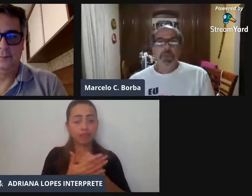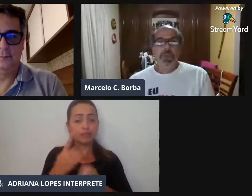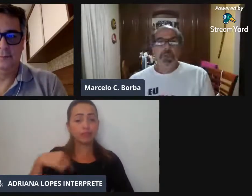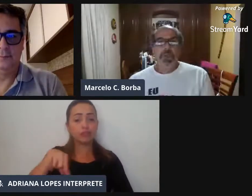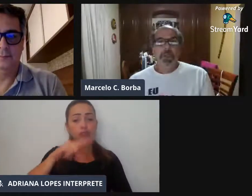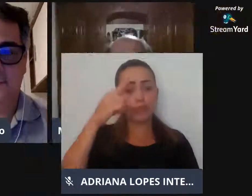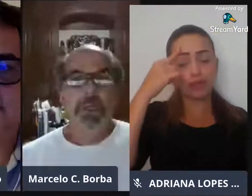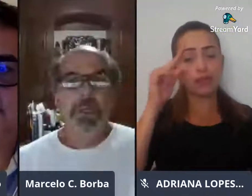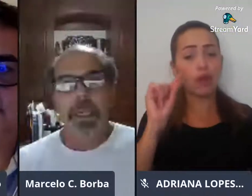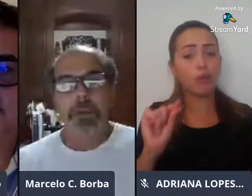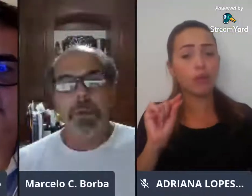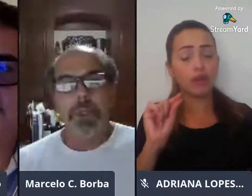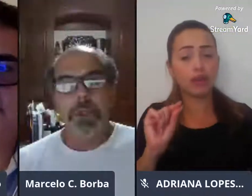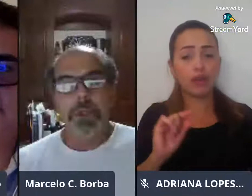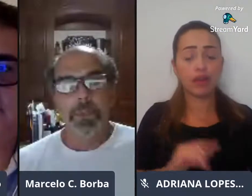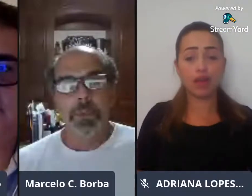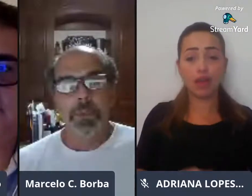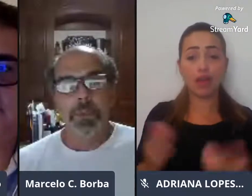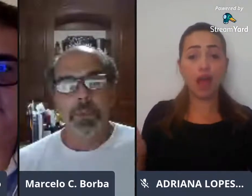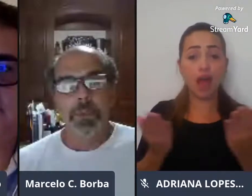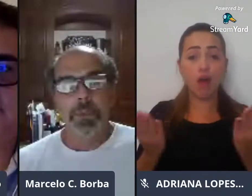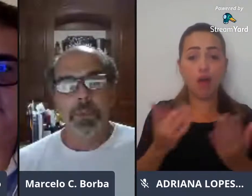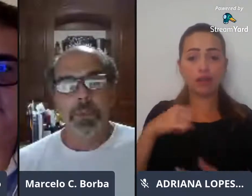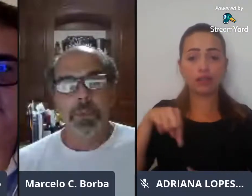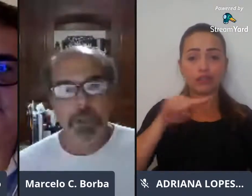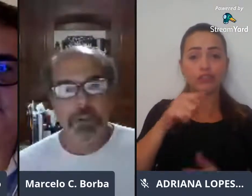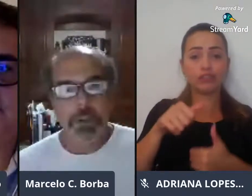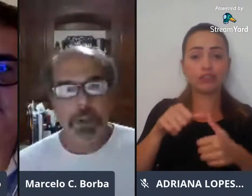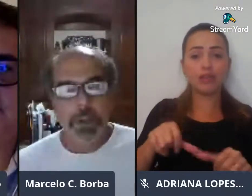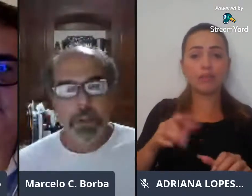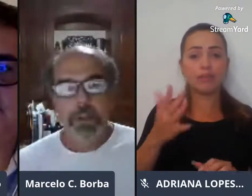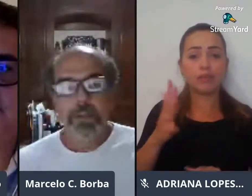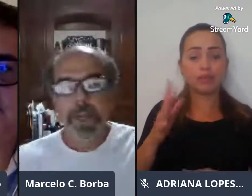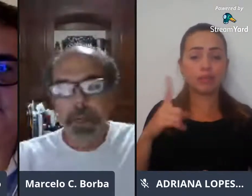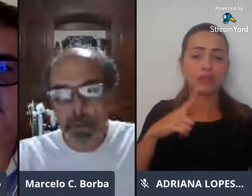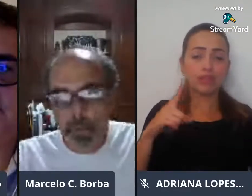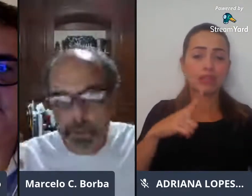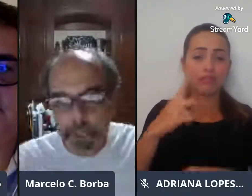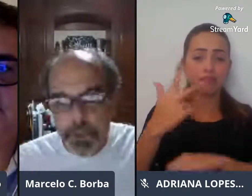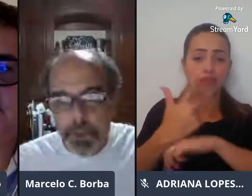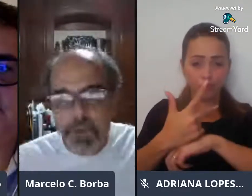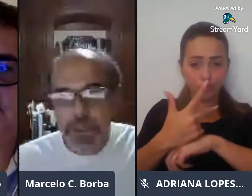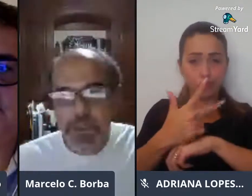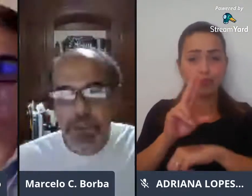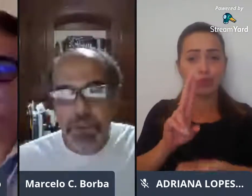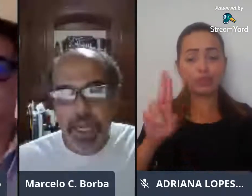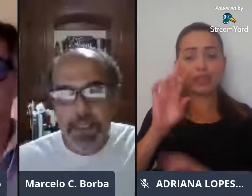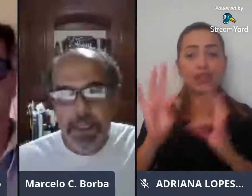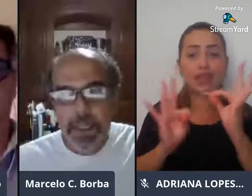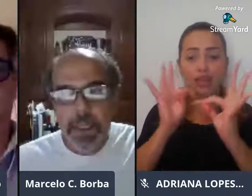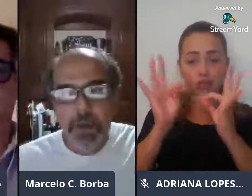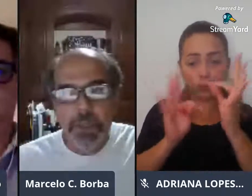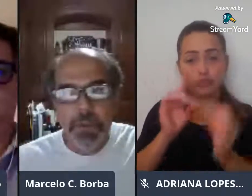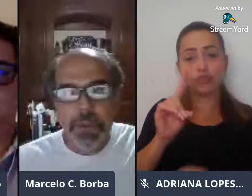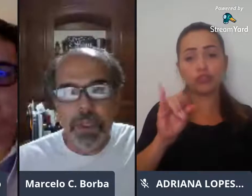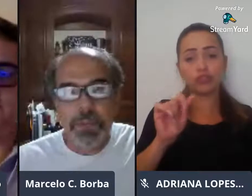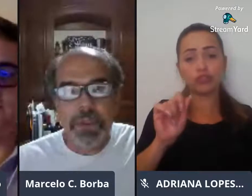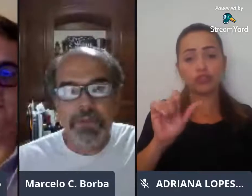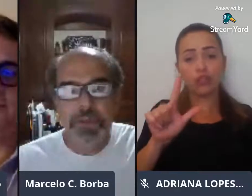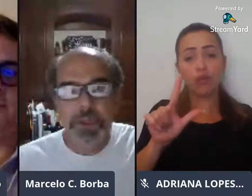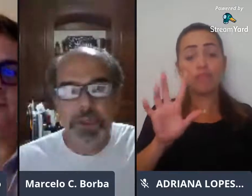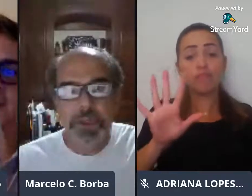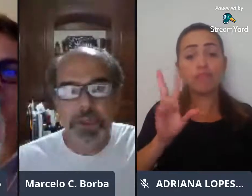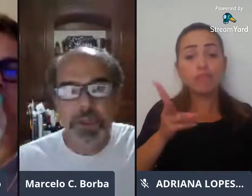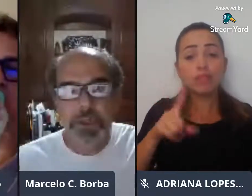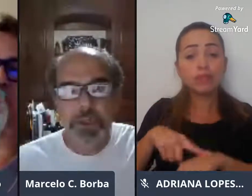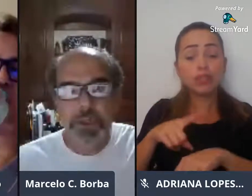vídeo, como a gente aqui agora está gerando um novo vídeo, não é? Com tecnologias digitais, e ao mesmo tempo